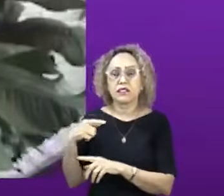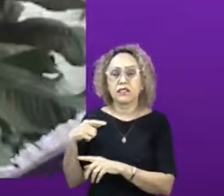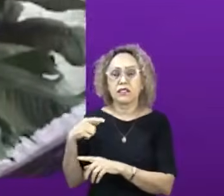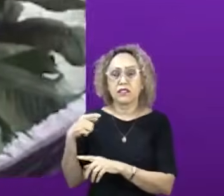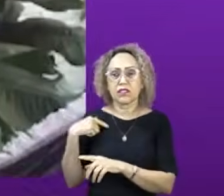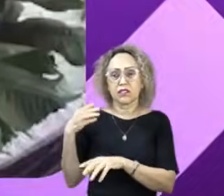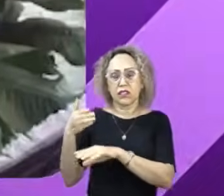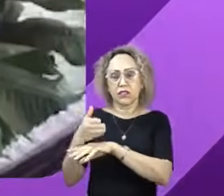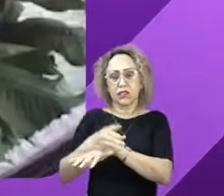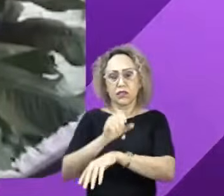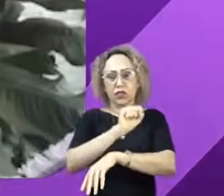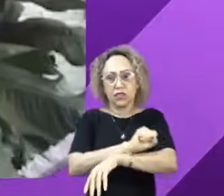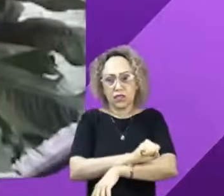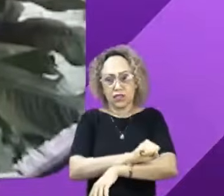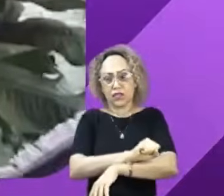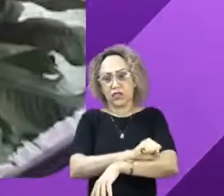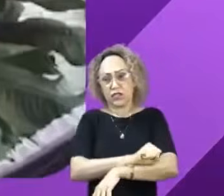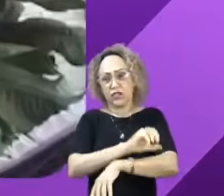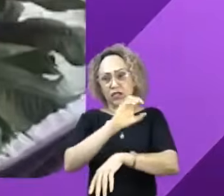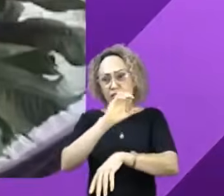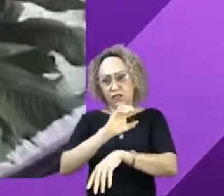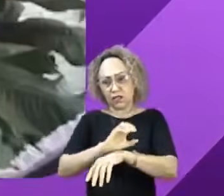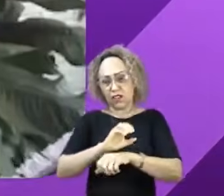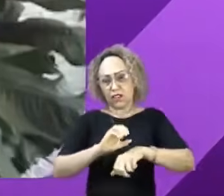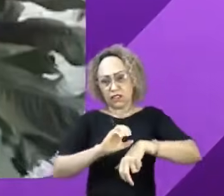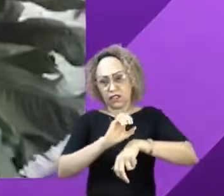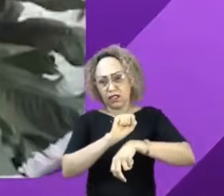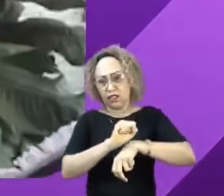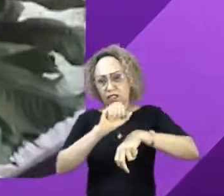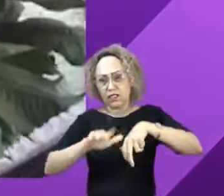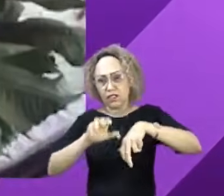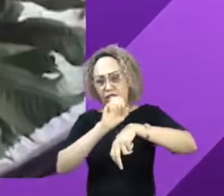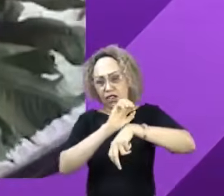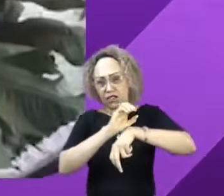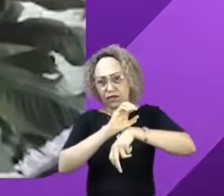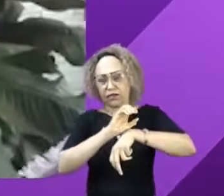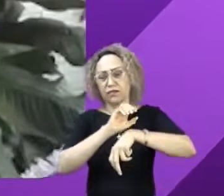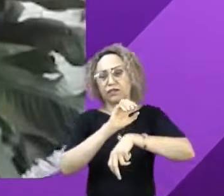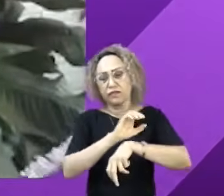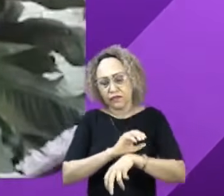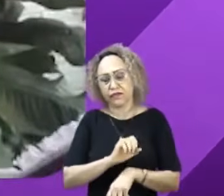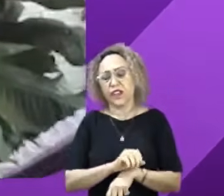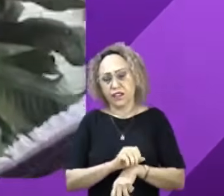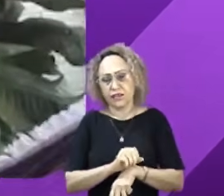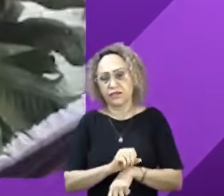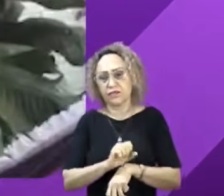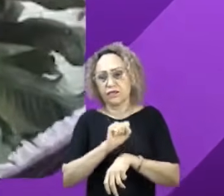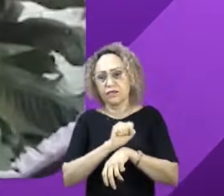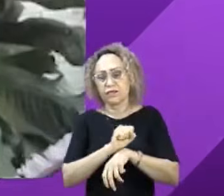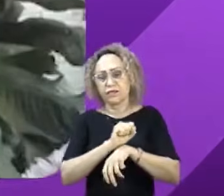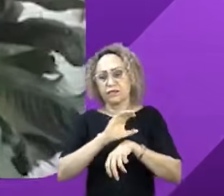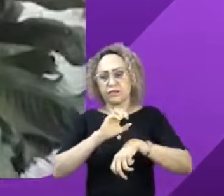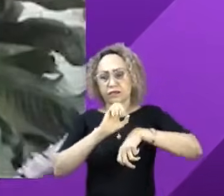pelo Sesc, o Sesc é um grande difusor, né? Eu acho que hoje em dia é um dos nossos maiores difusores. Aqui